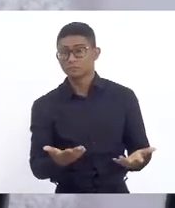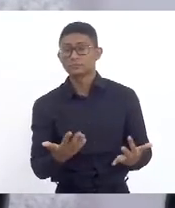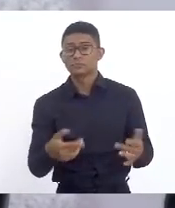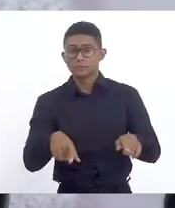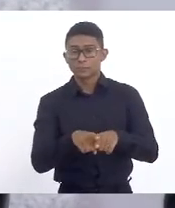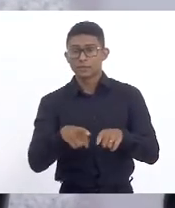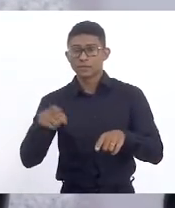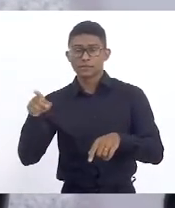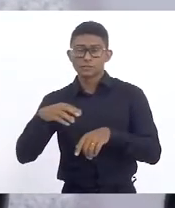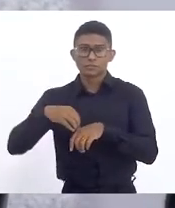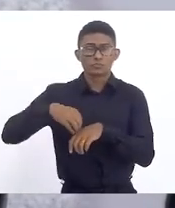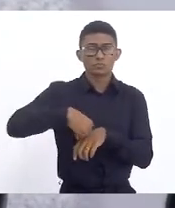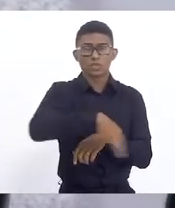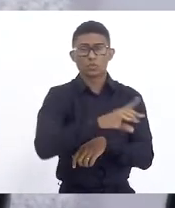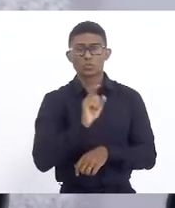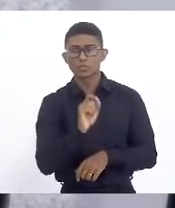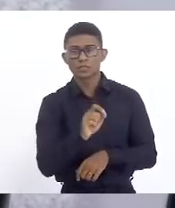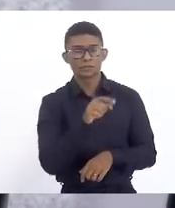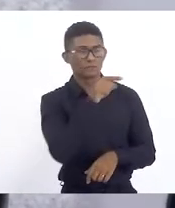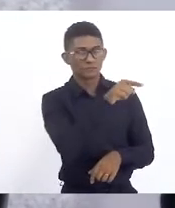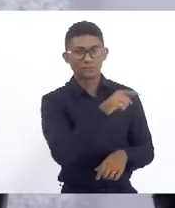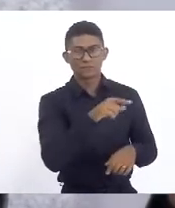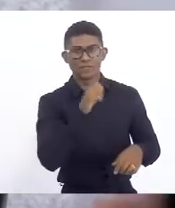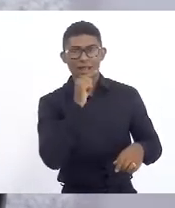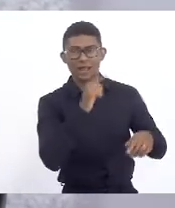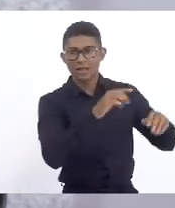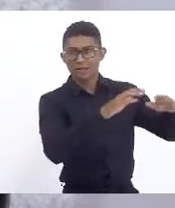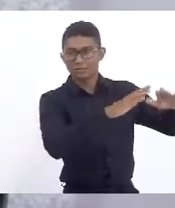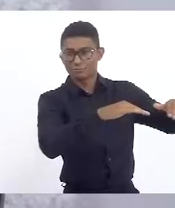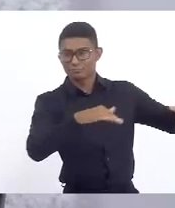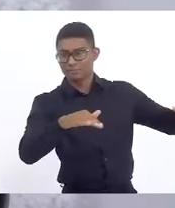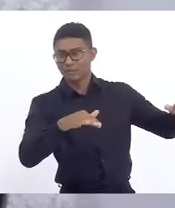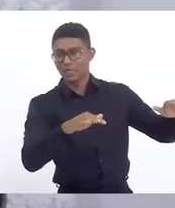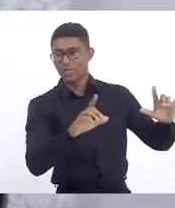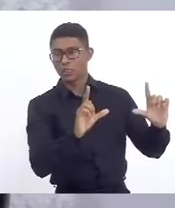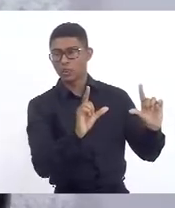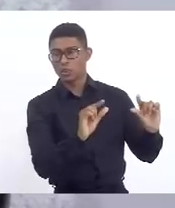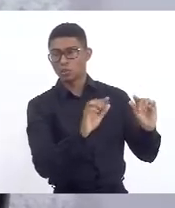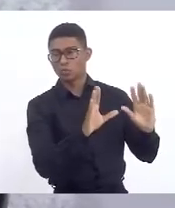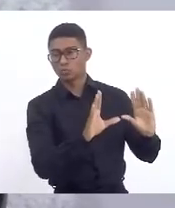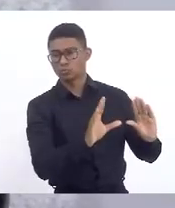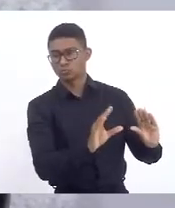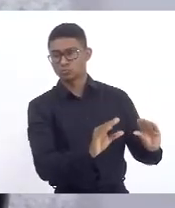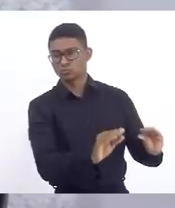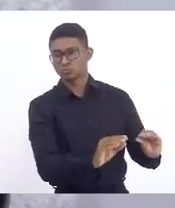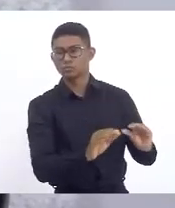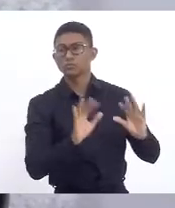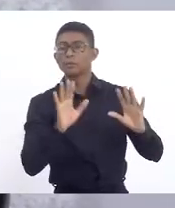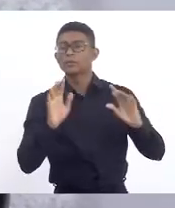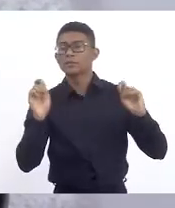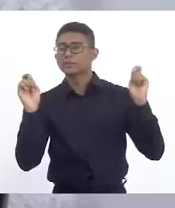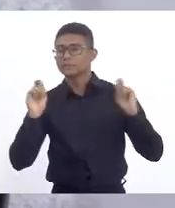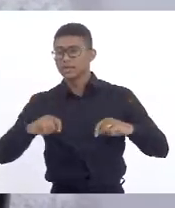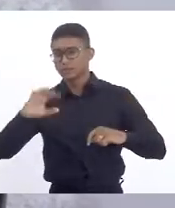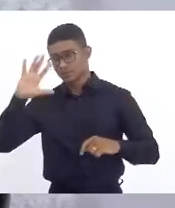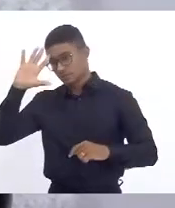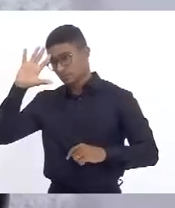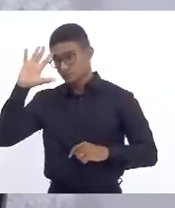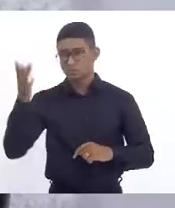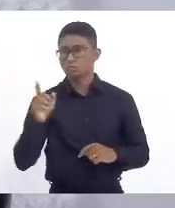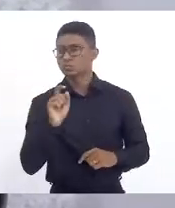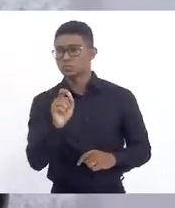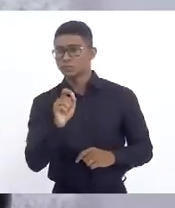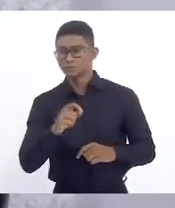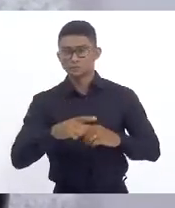professor Paulo Caneda, é que você secaria a lagoa, porque você joga, faz um barramento e joga a montante, mas que seria possivelmente solucionado com esse bombeamento de